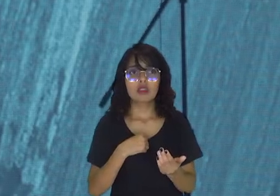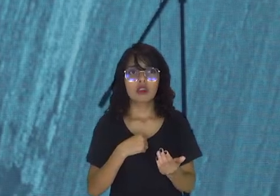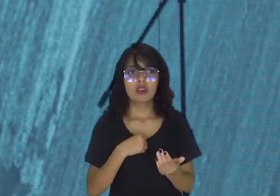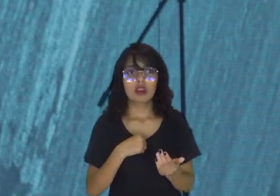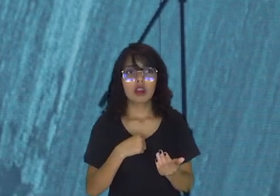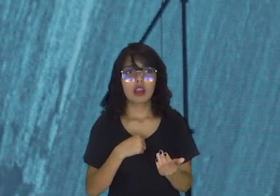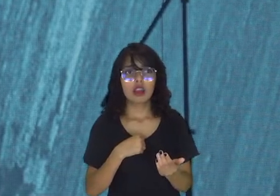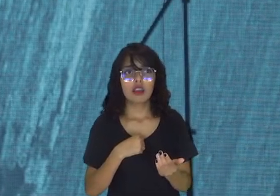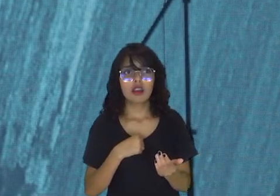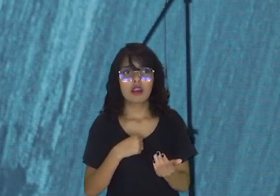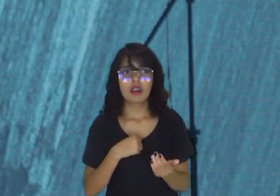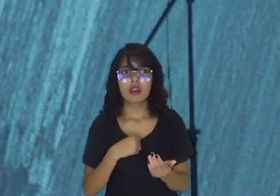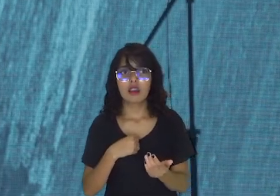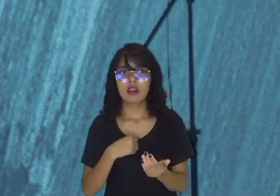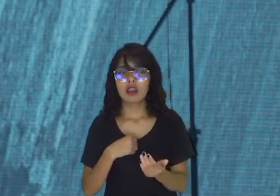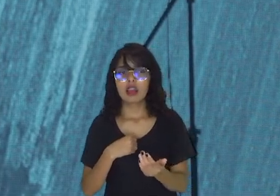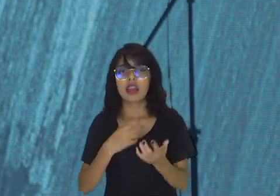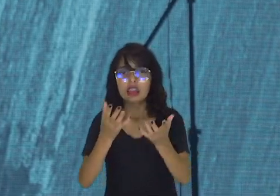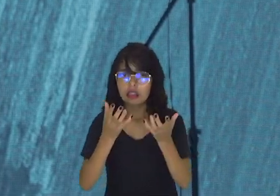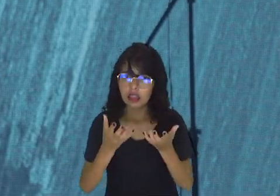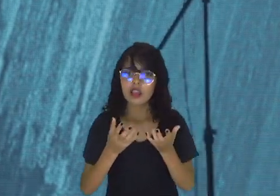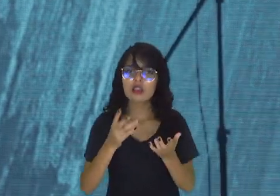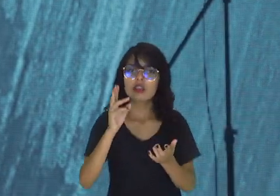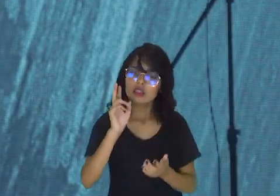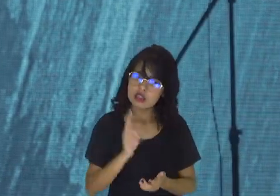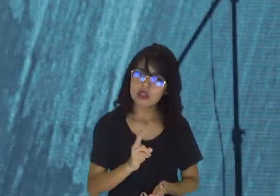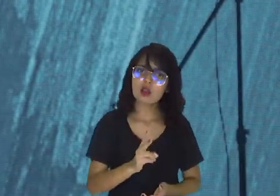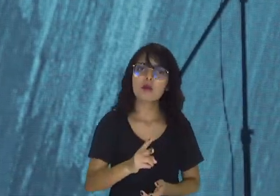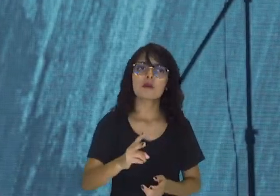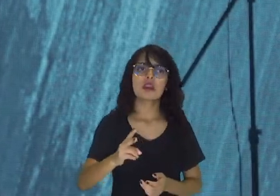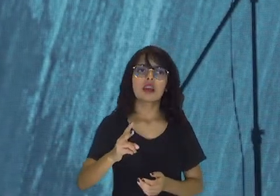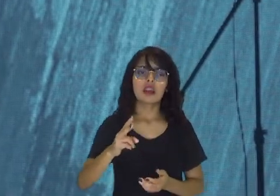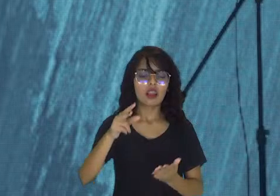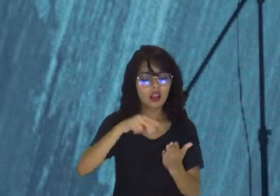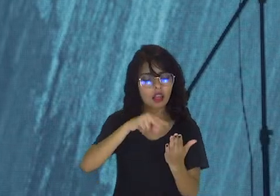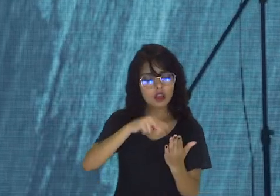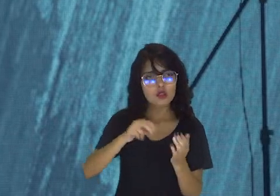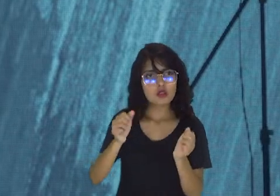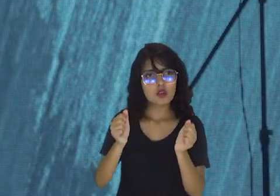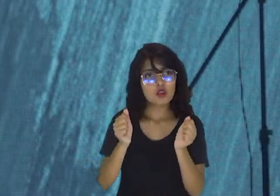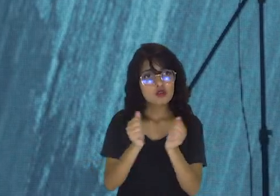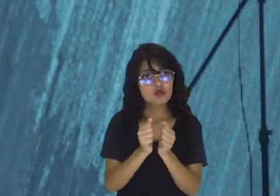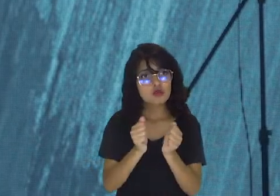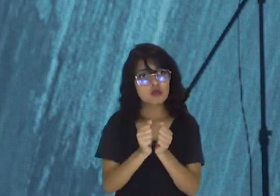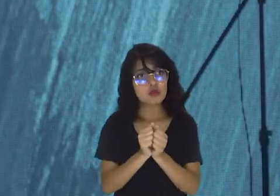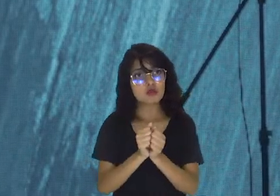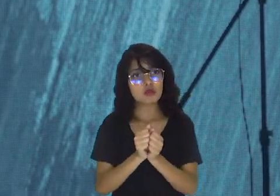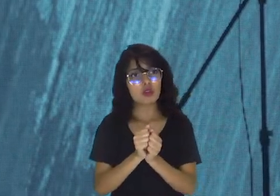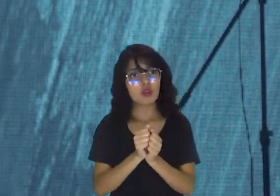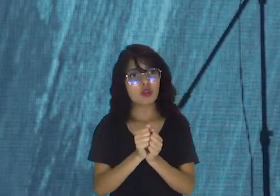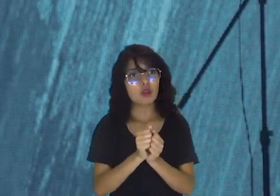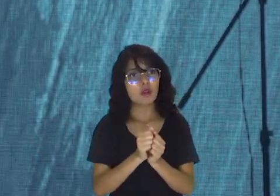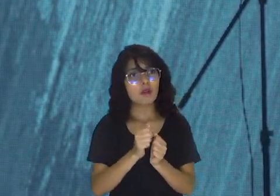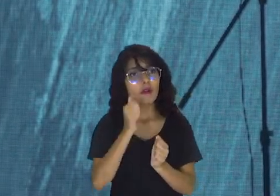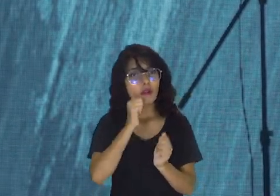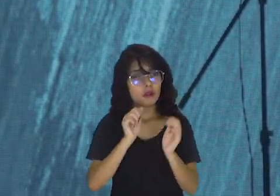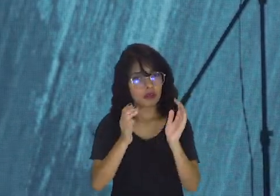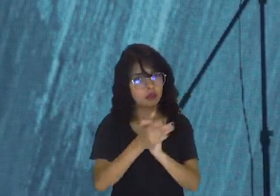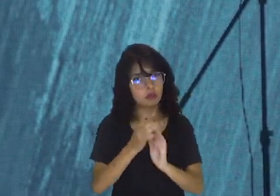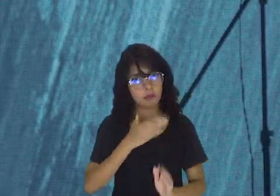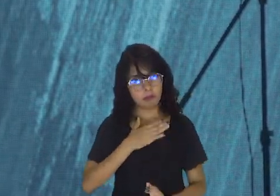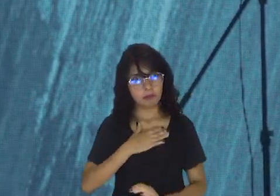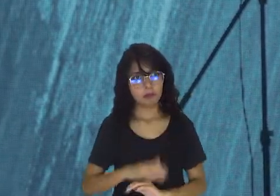Beth. Eu tenho lido sozinho e lido juntamente com ela. Estou lendo novamente aqui duas vezes o livro, né? E nesse